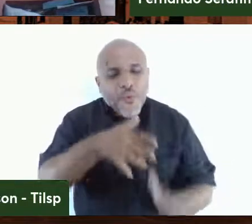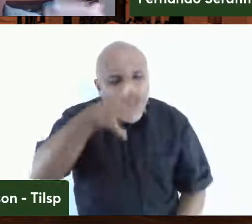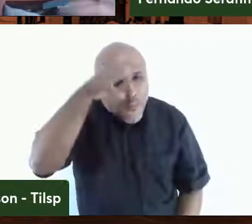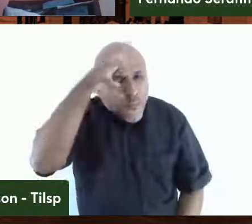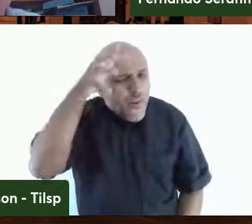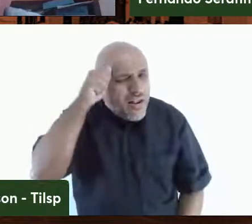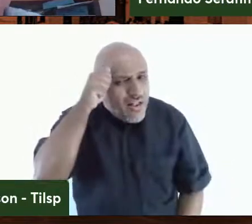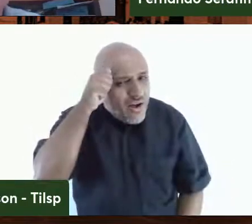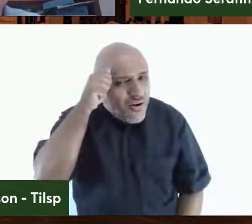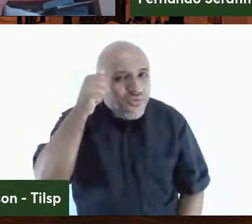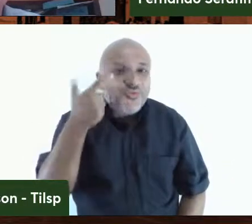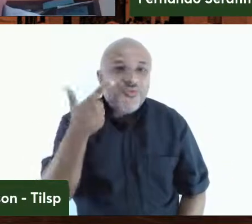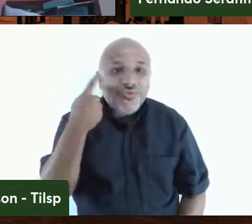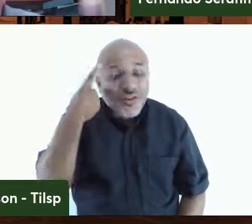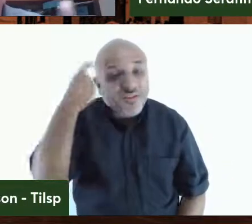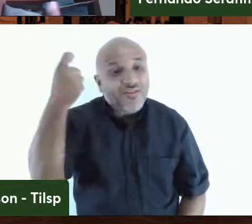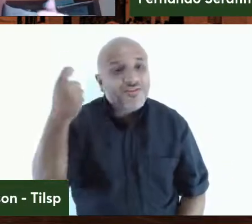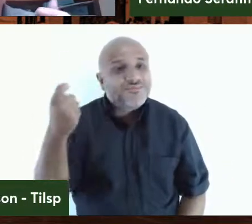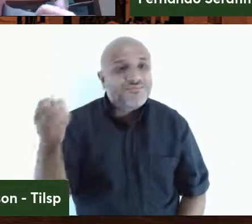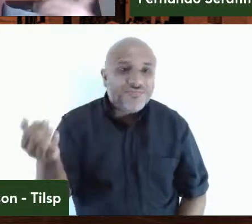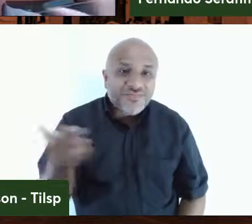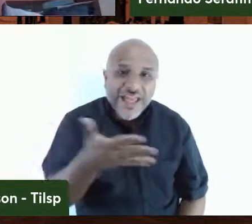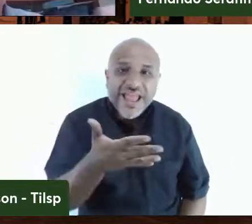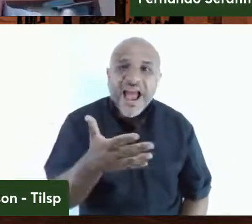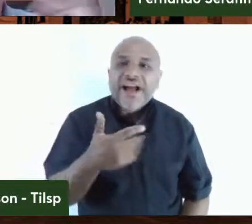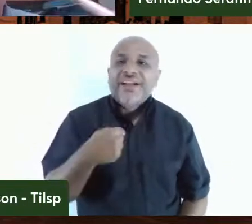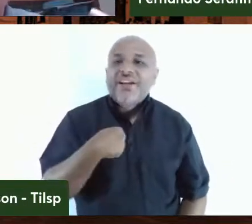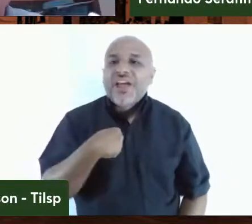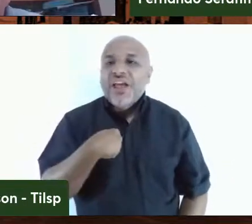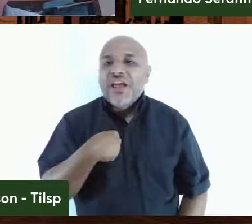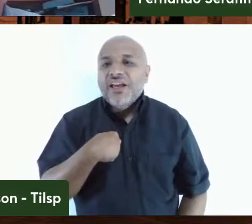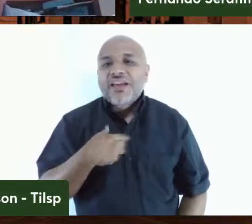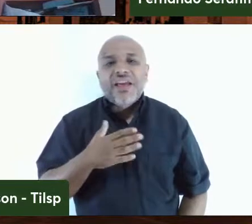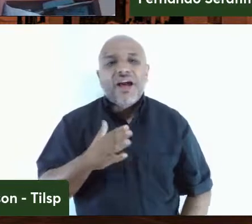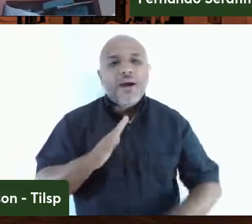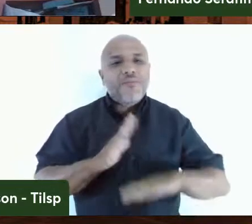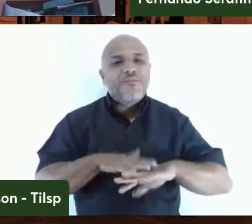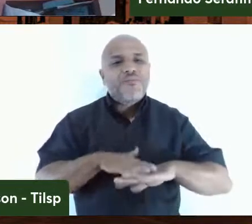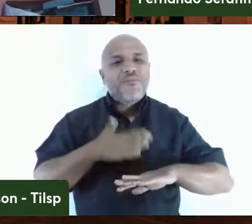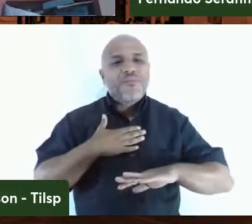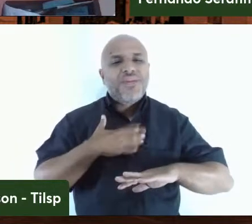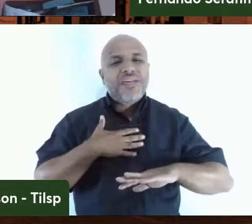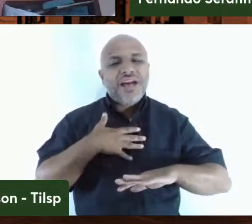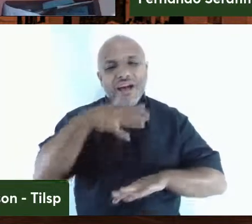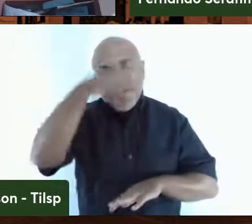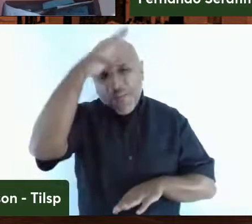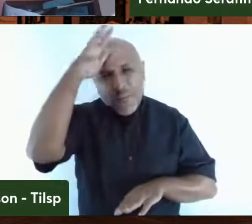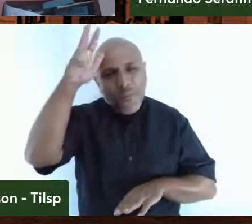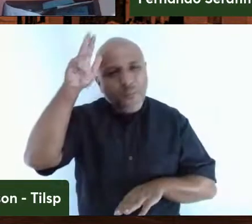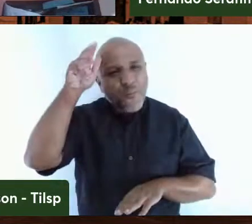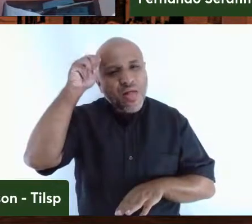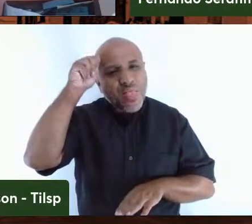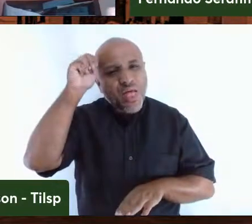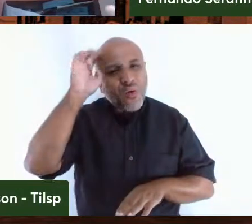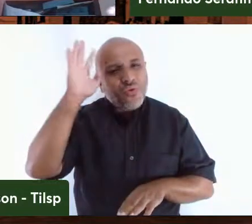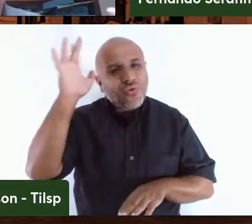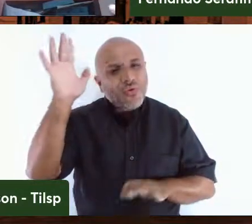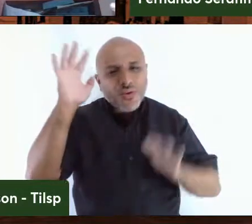forma, inventada, né? Que é a minha Manaus, vamos dizer, imaginária, não é?